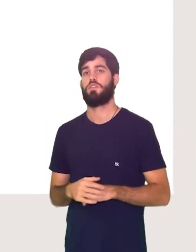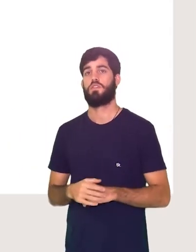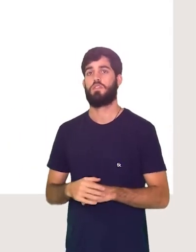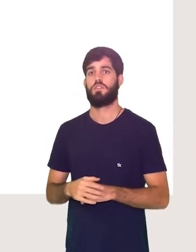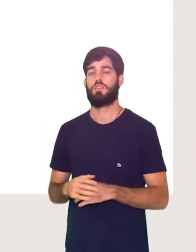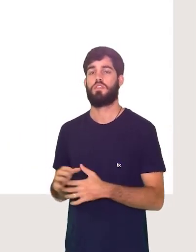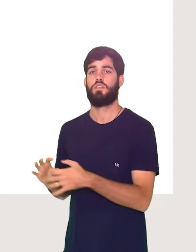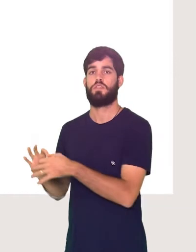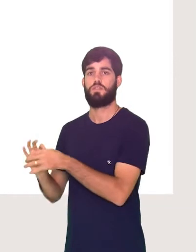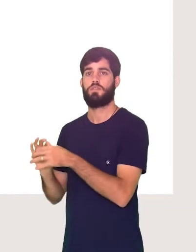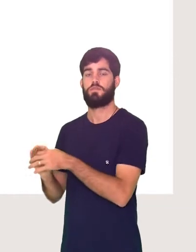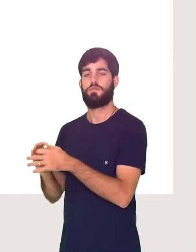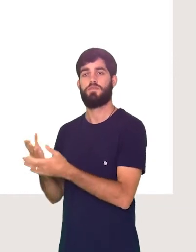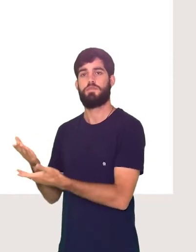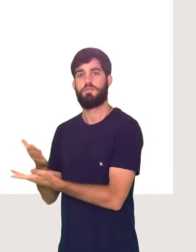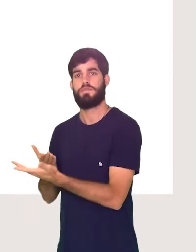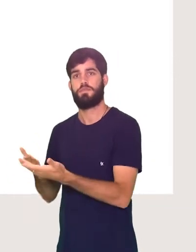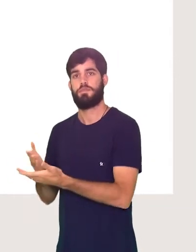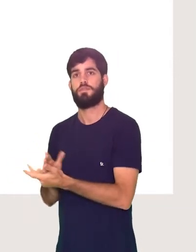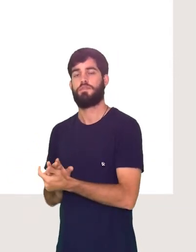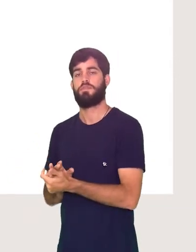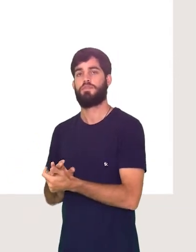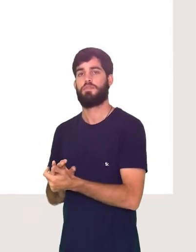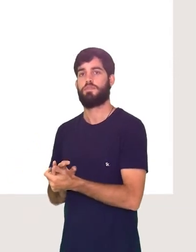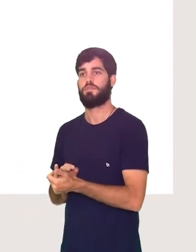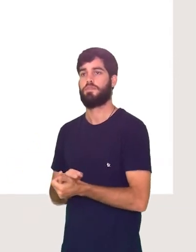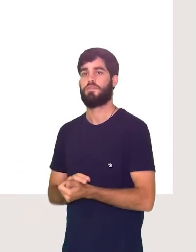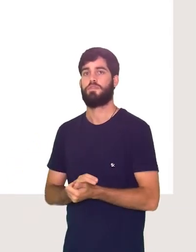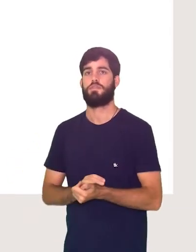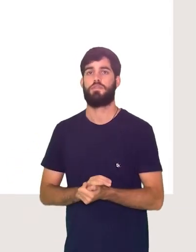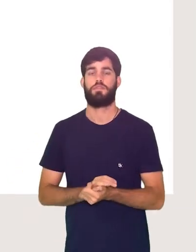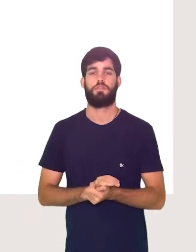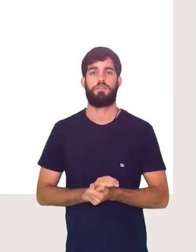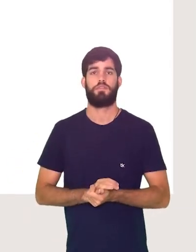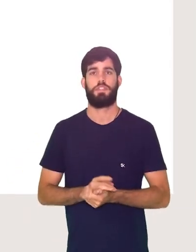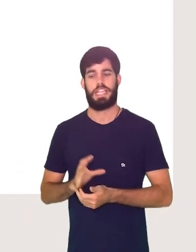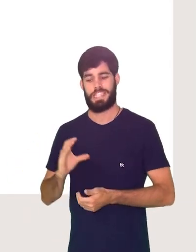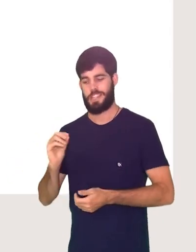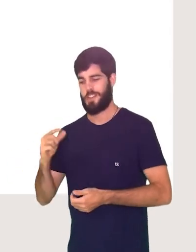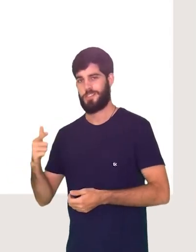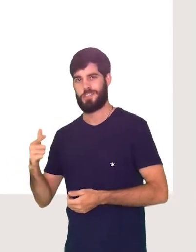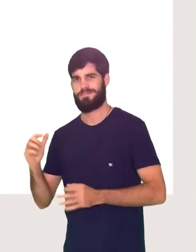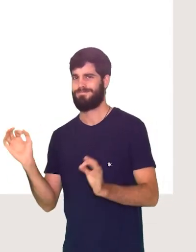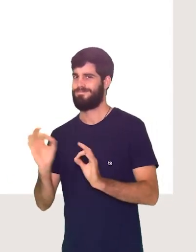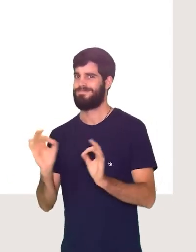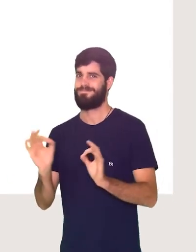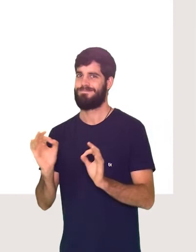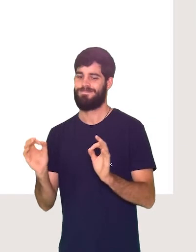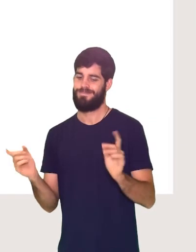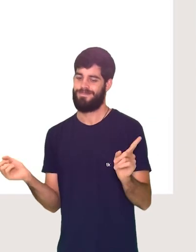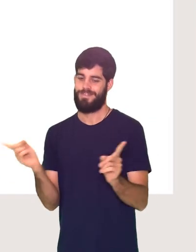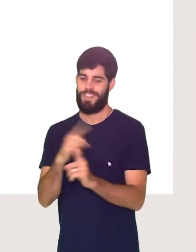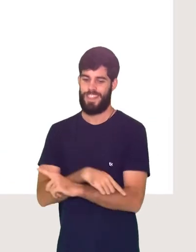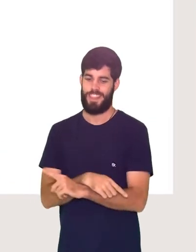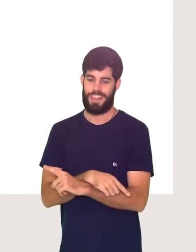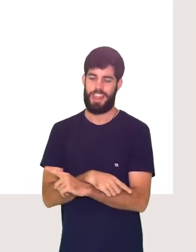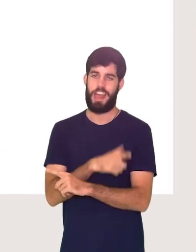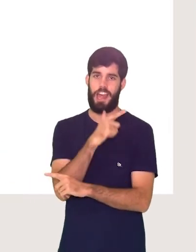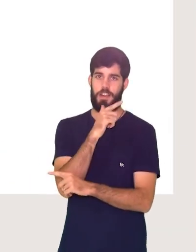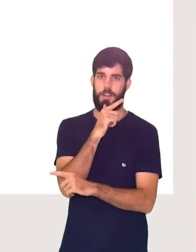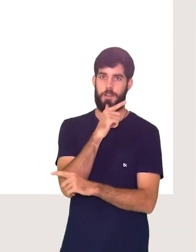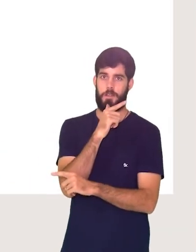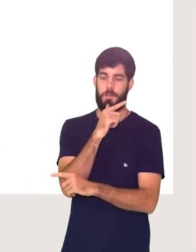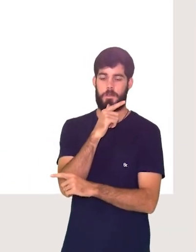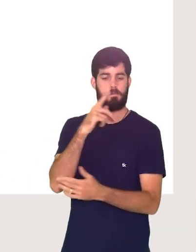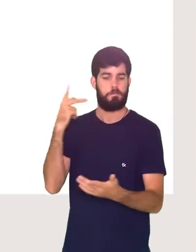interações intermoleculares e apresenta geometria angular. Não é a molécula de CO2, é a molécula da água. Então esse item 4 está